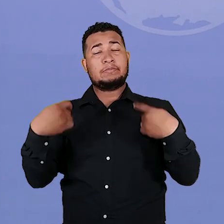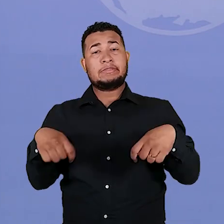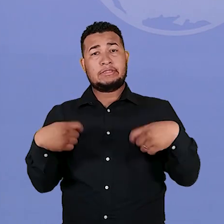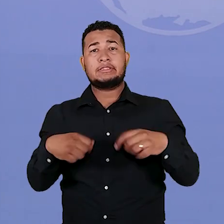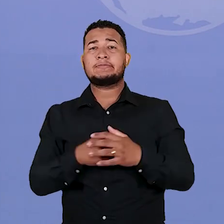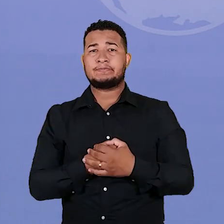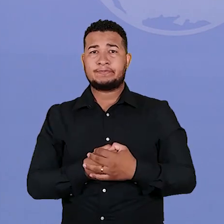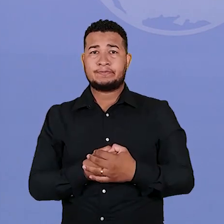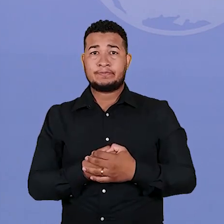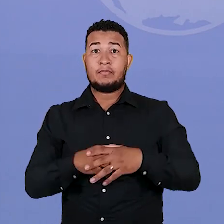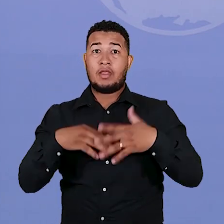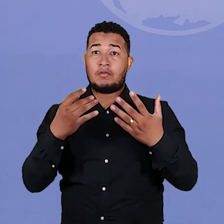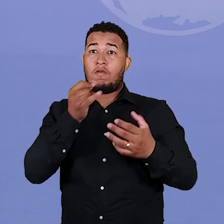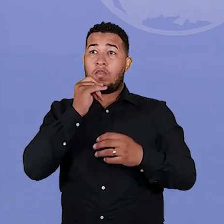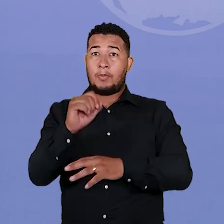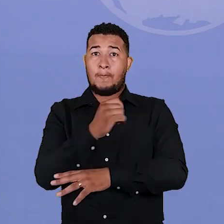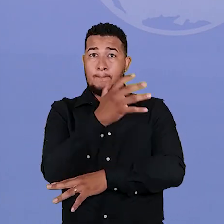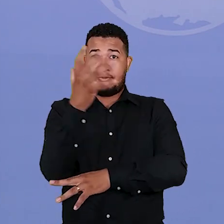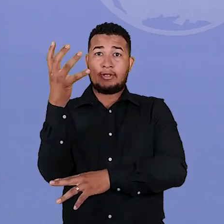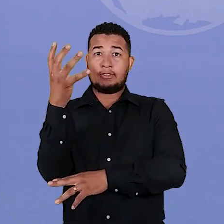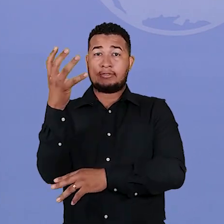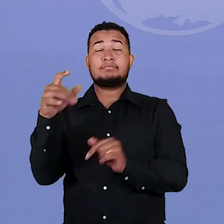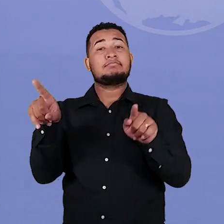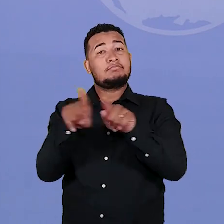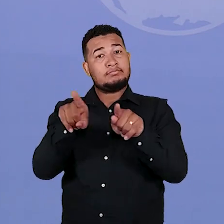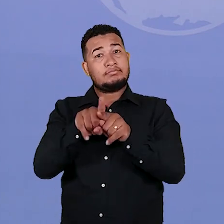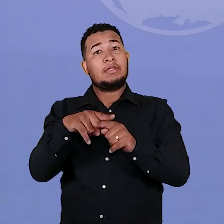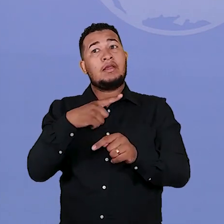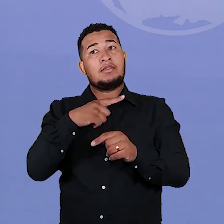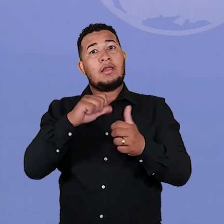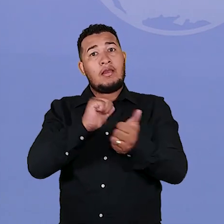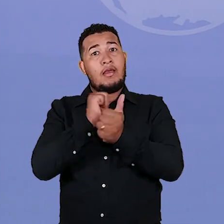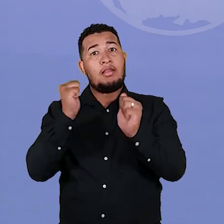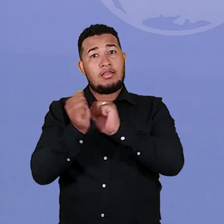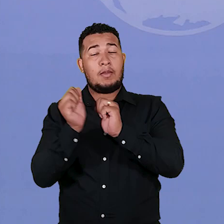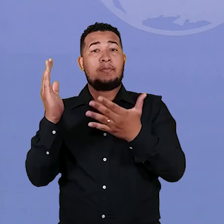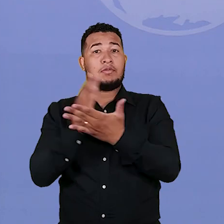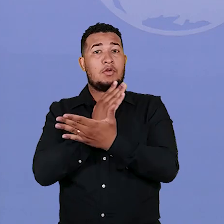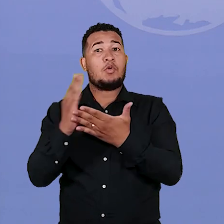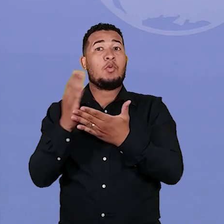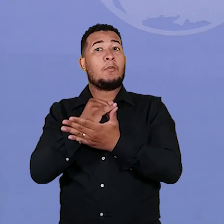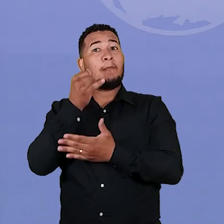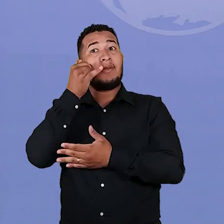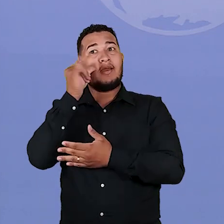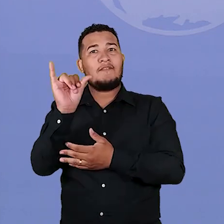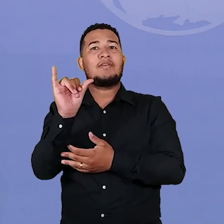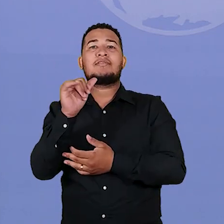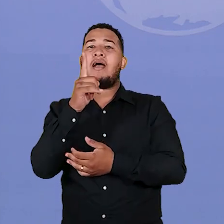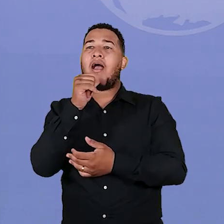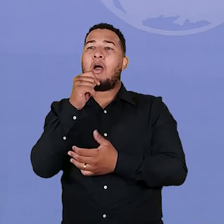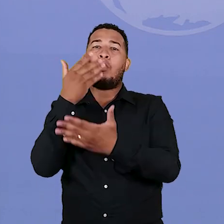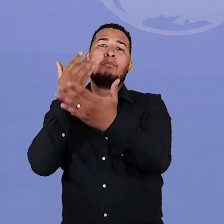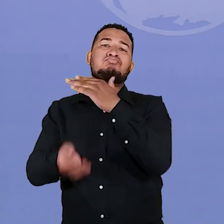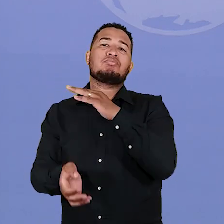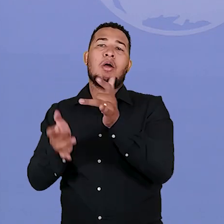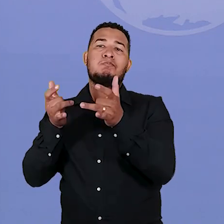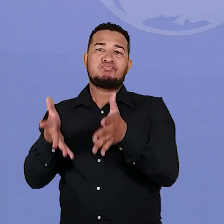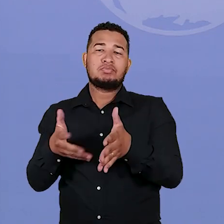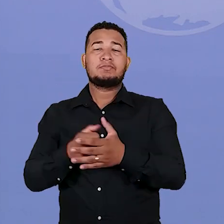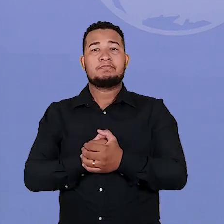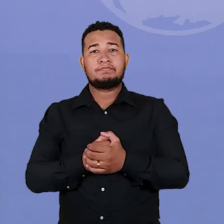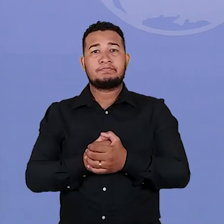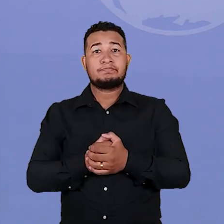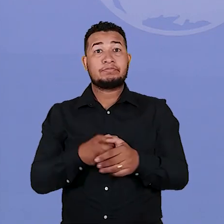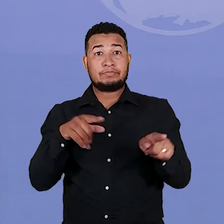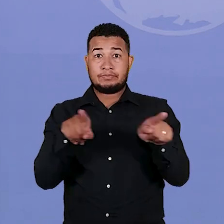percentual de água dentro da gente. Então, as plantas, elas têm algumas adaptações para não ocorrer a perda